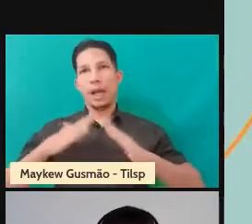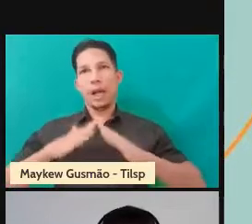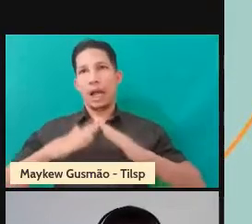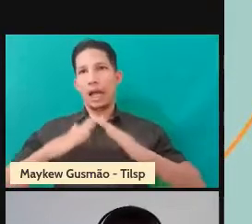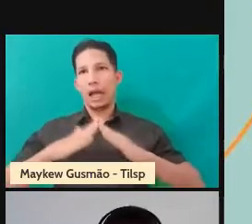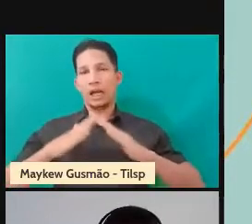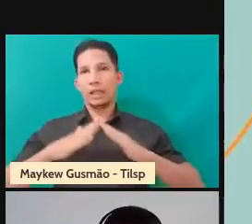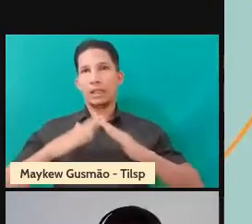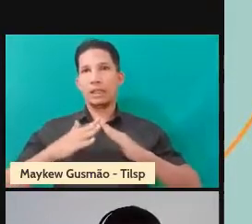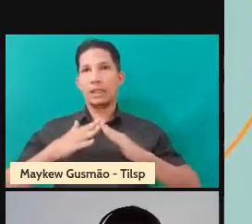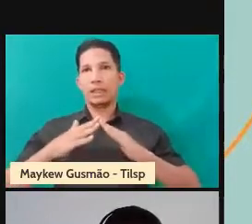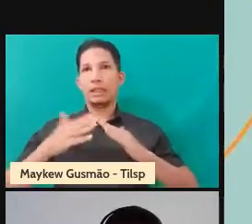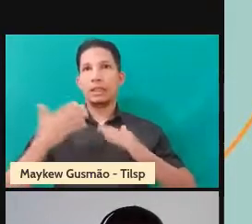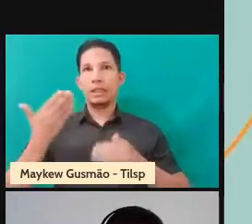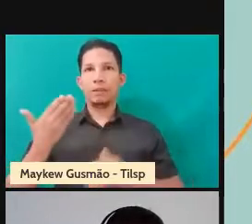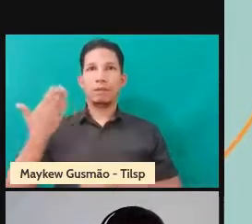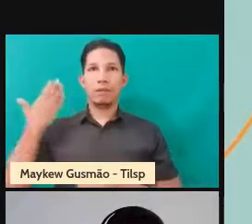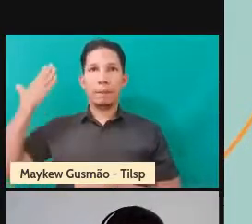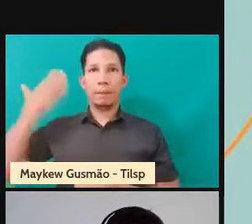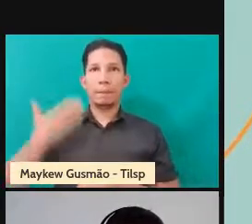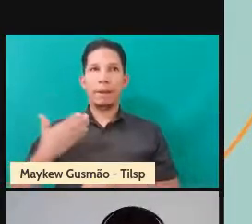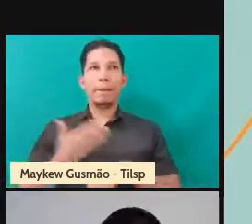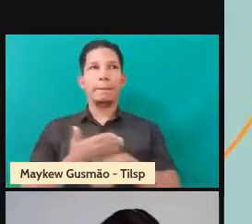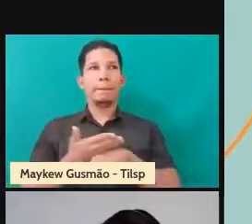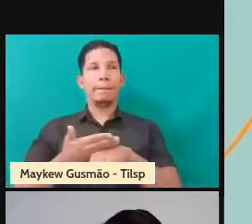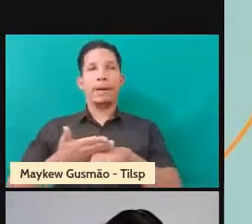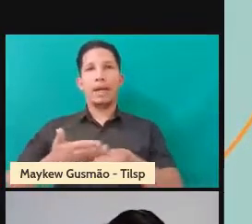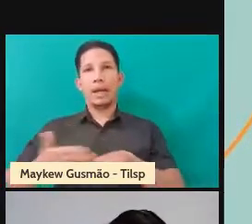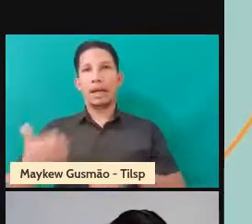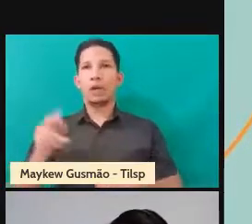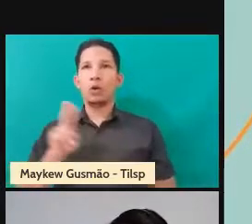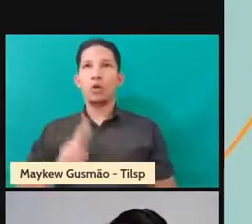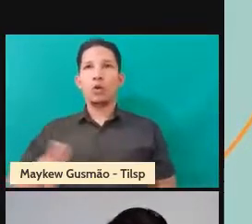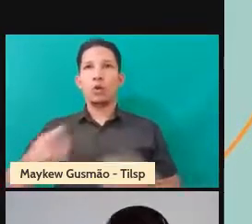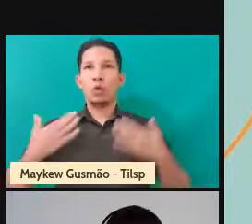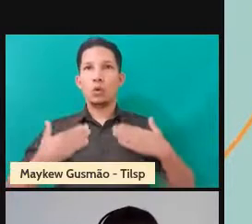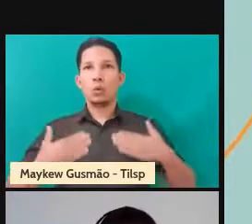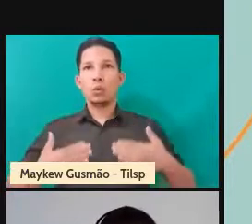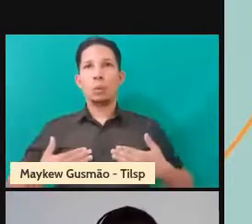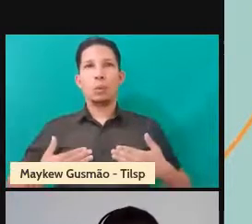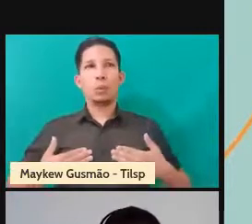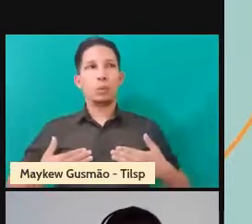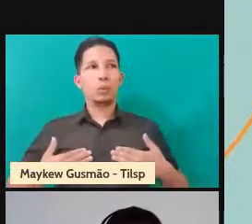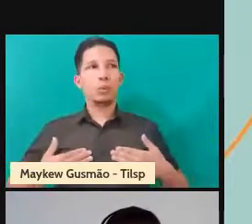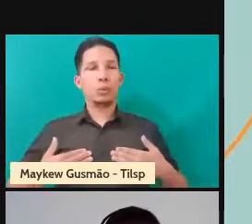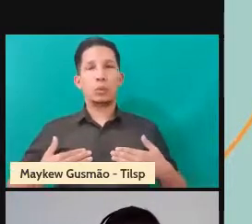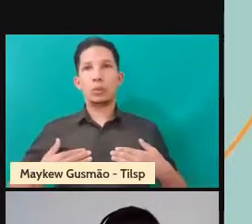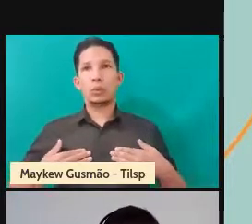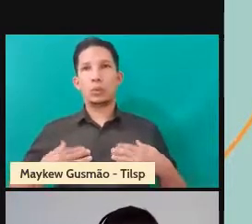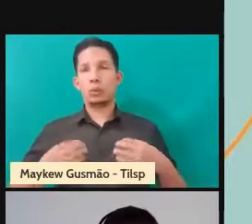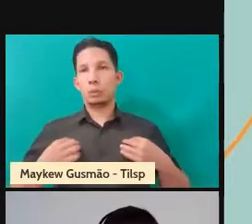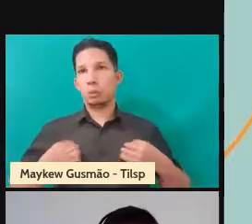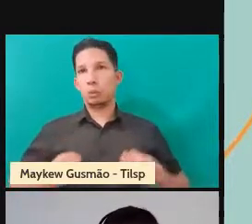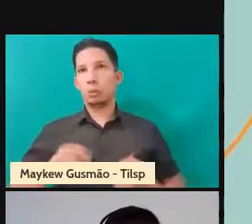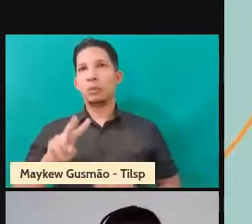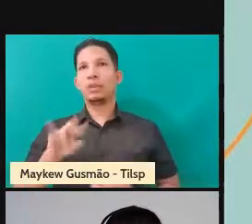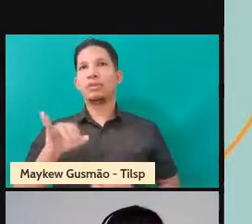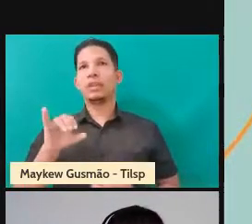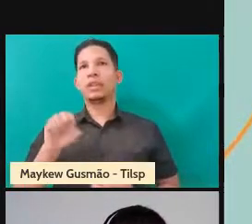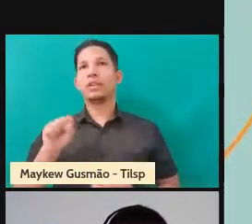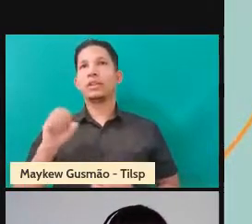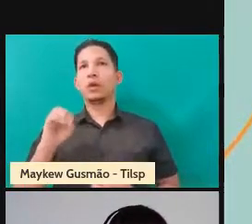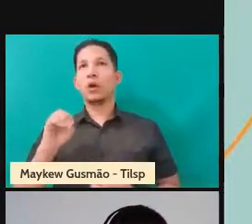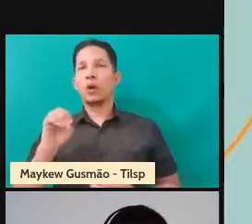uma parede branca, e uso uma blusa de viscose branca com